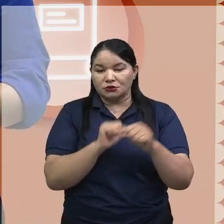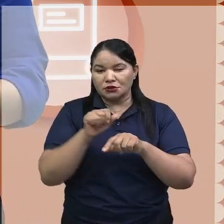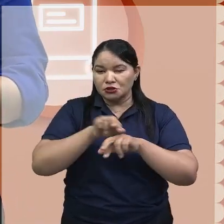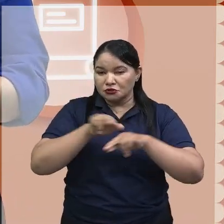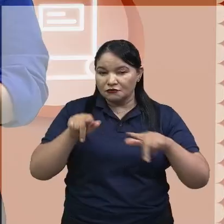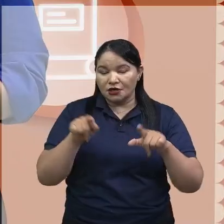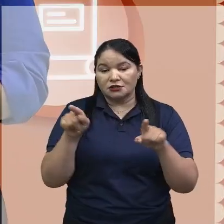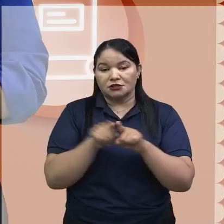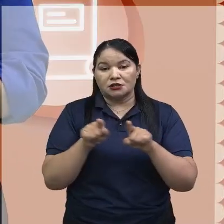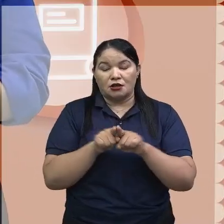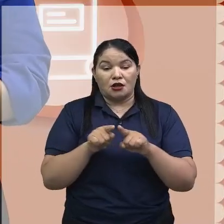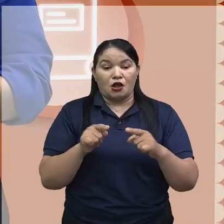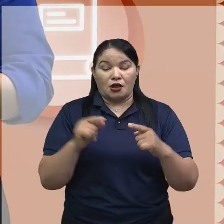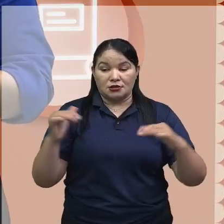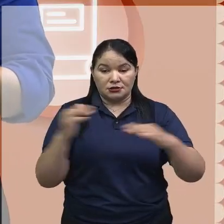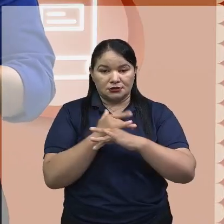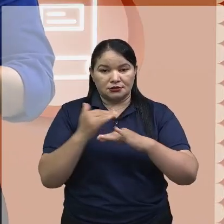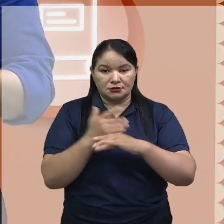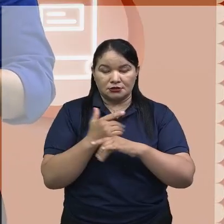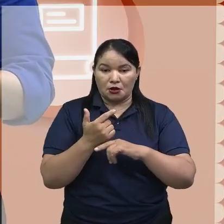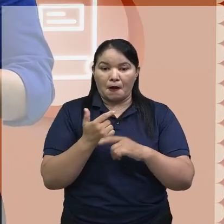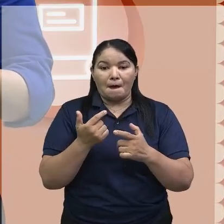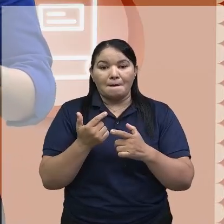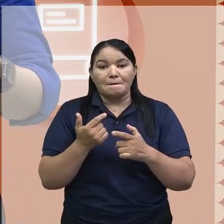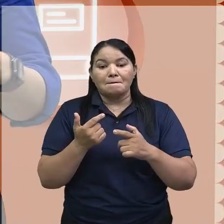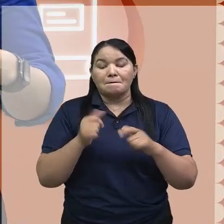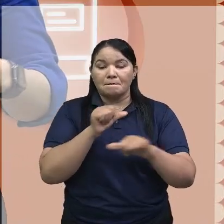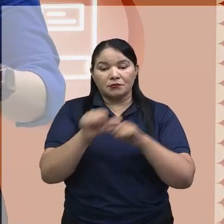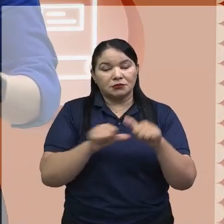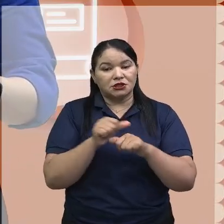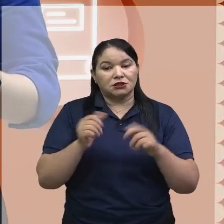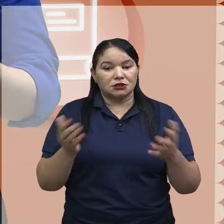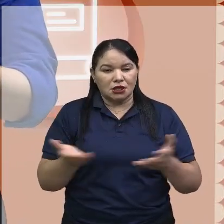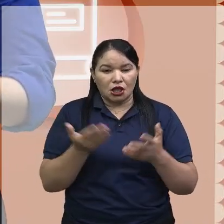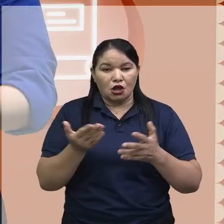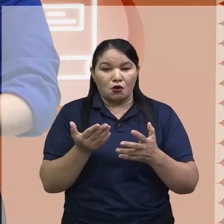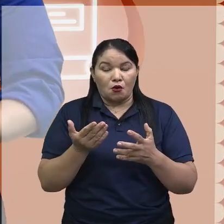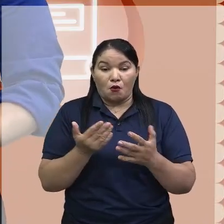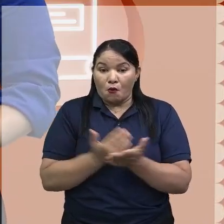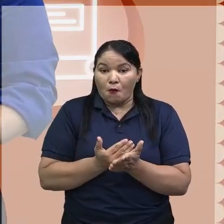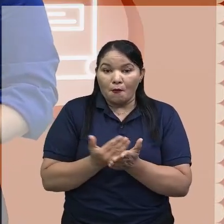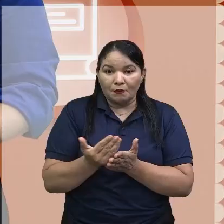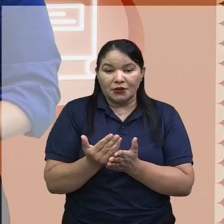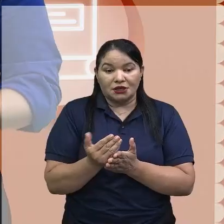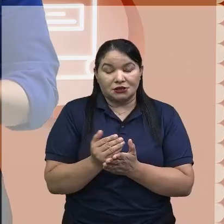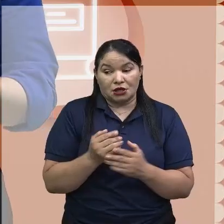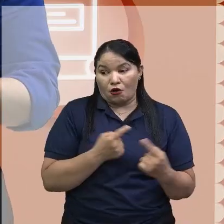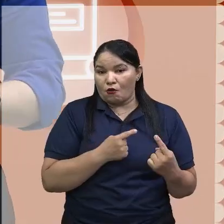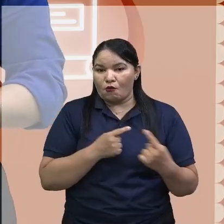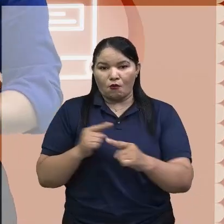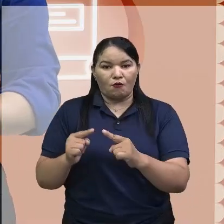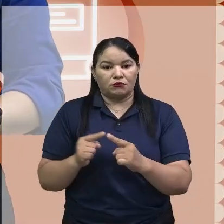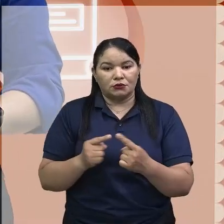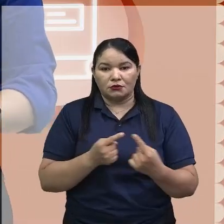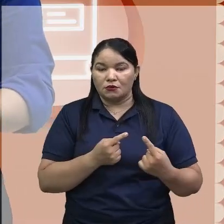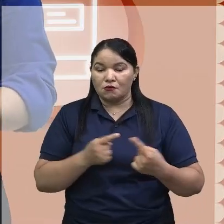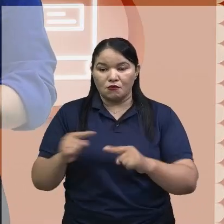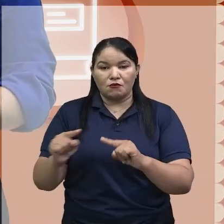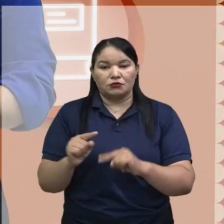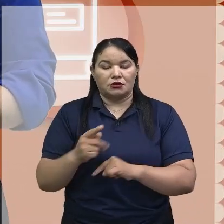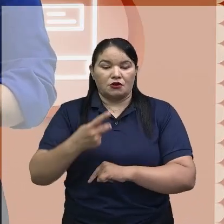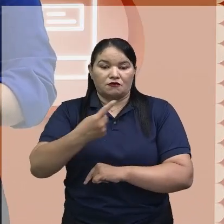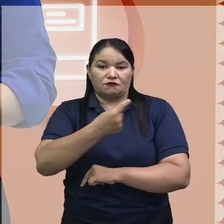por conta da modernização da cidade, eles vão se levantar contra esses agentes e contra essa